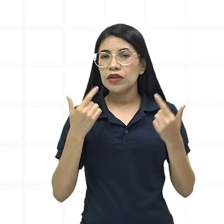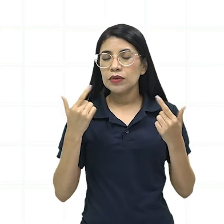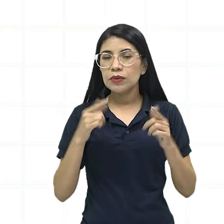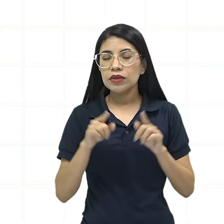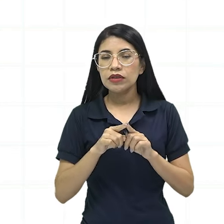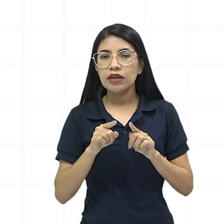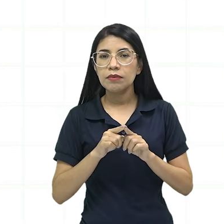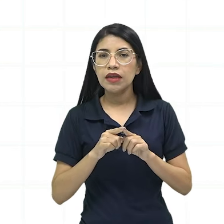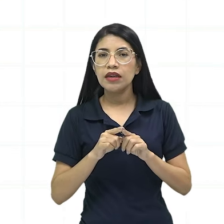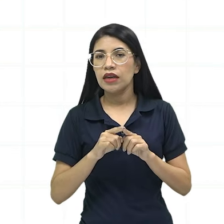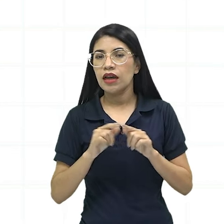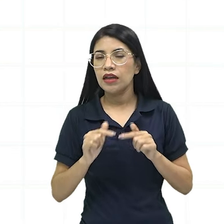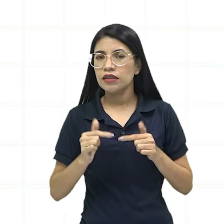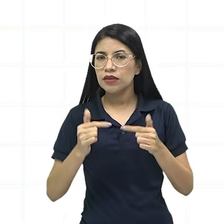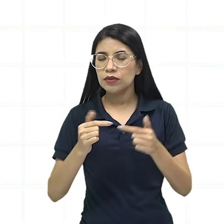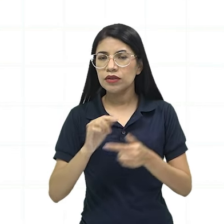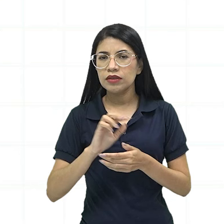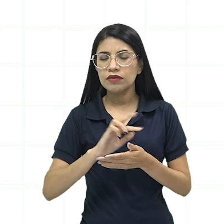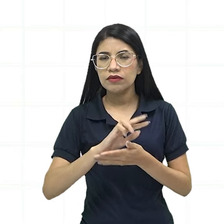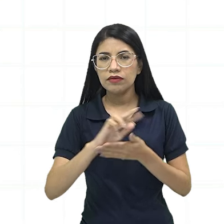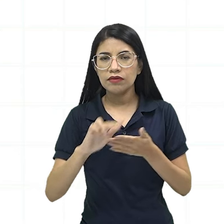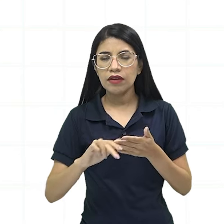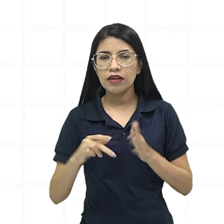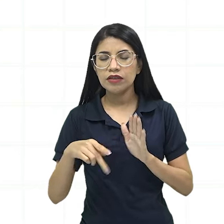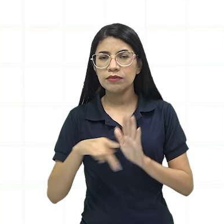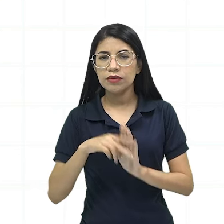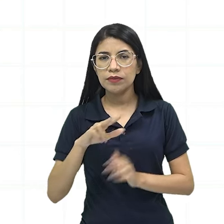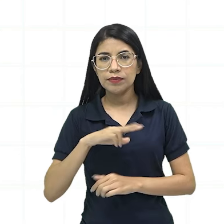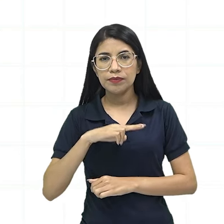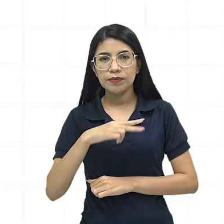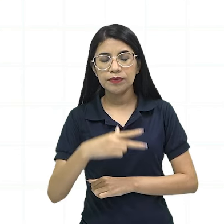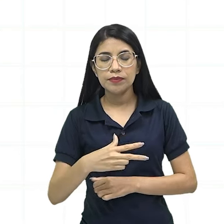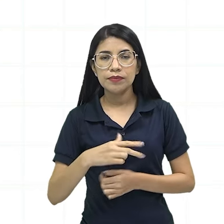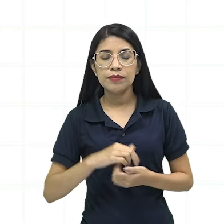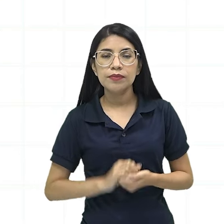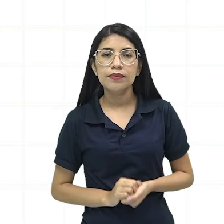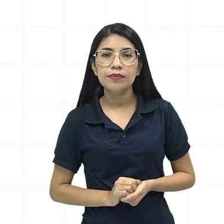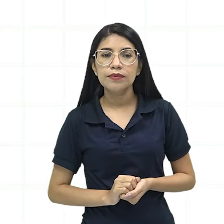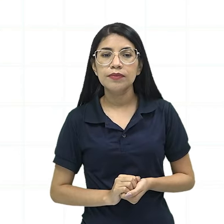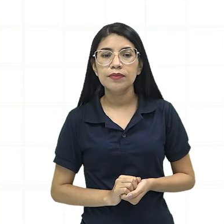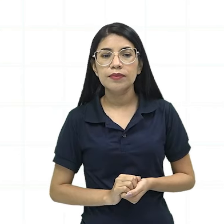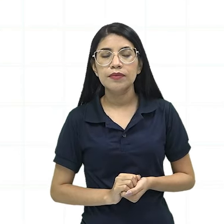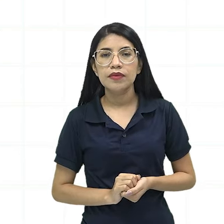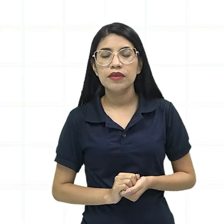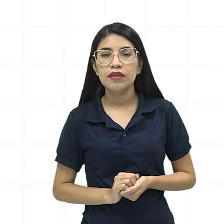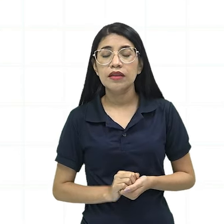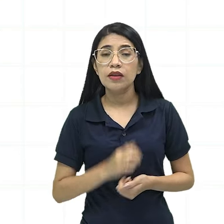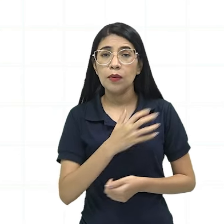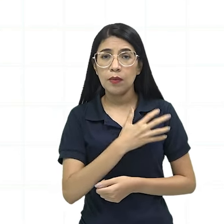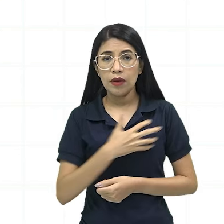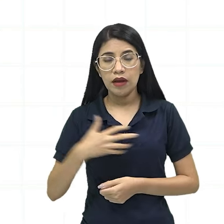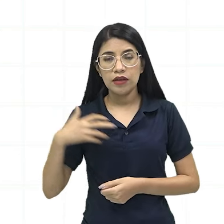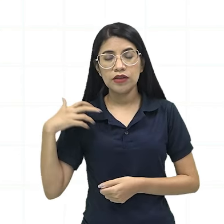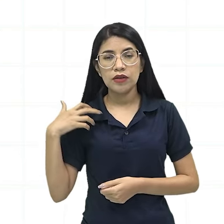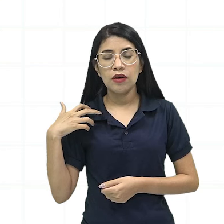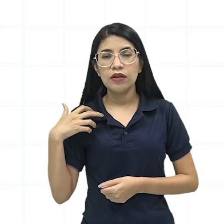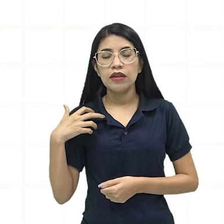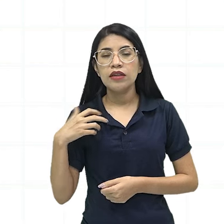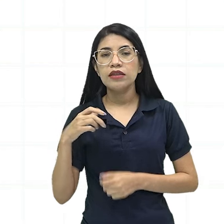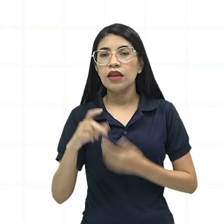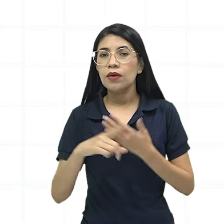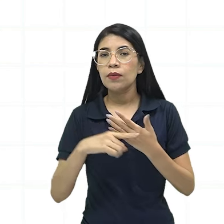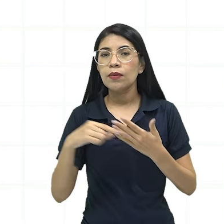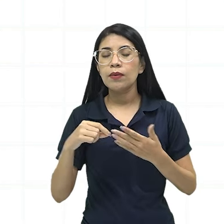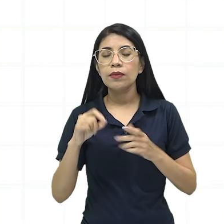os grandes feitos da nação portuguesa. Muito bem, então, segundo Aristóteles, lembrando que Aristóteles é aquele que